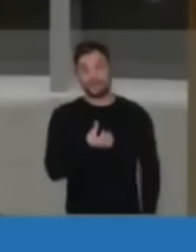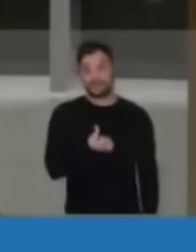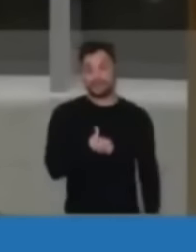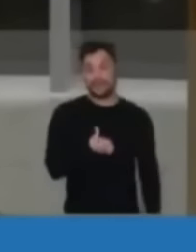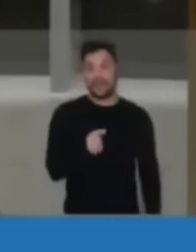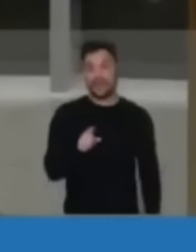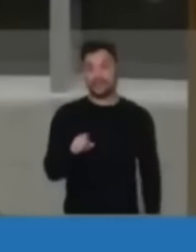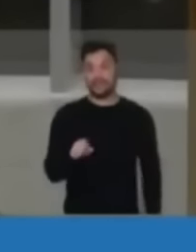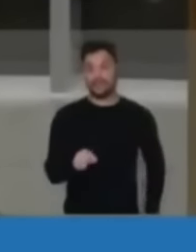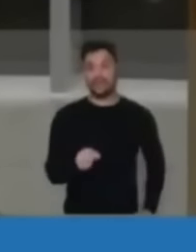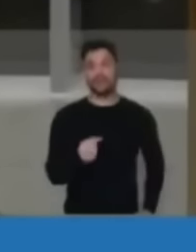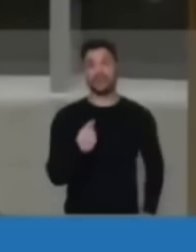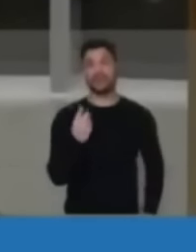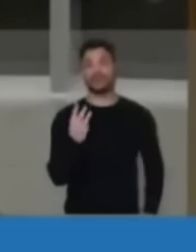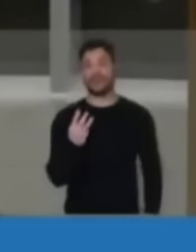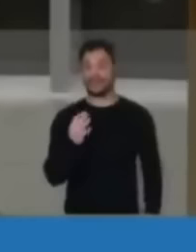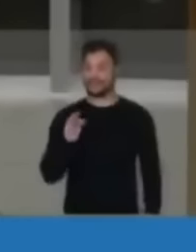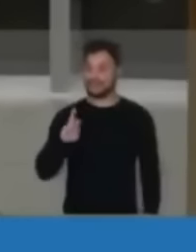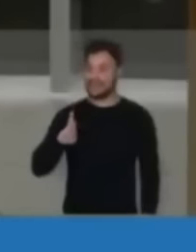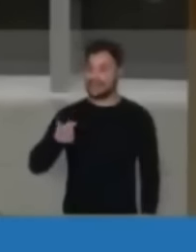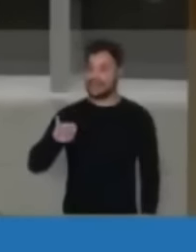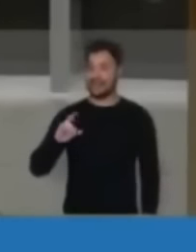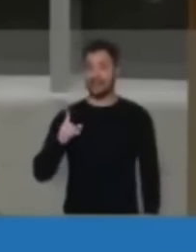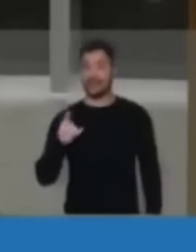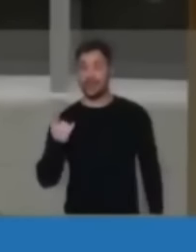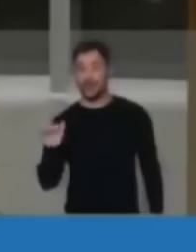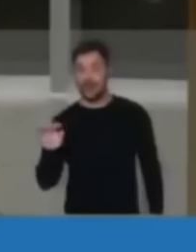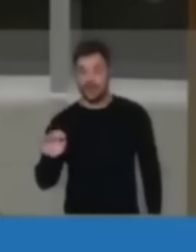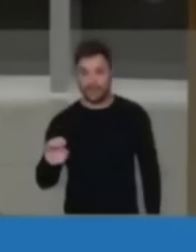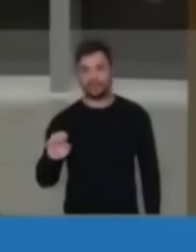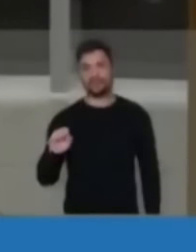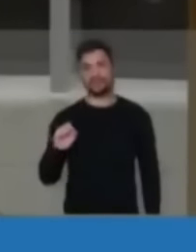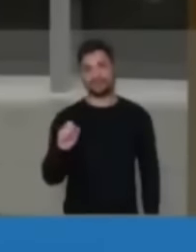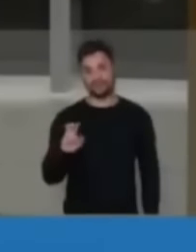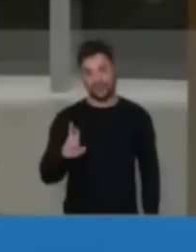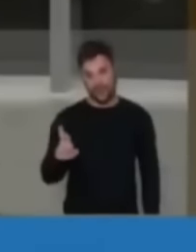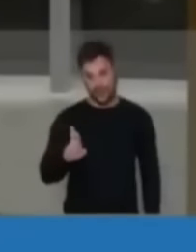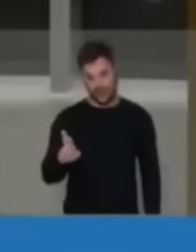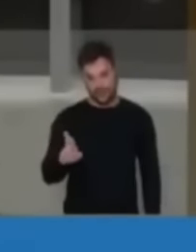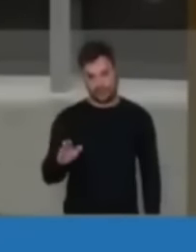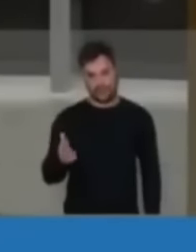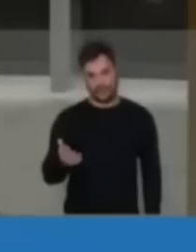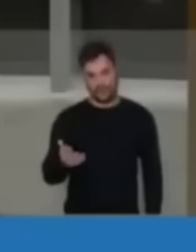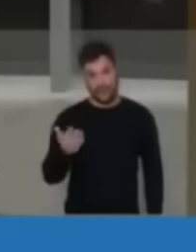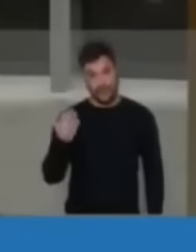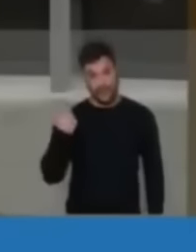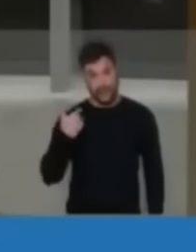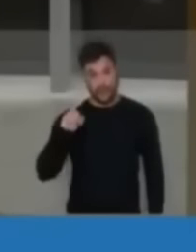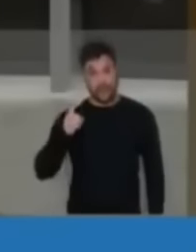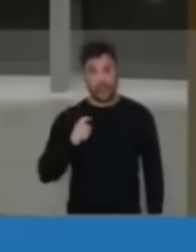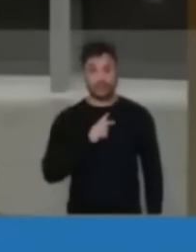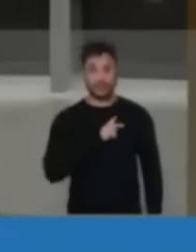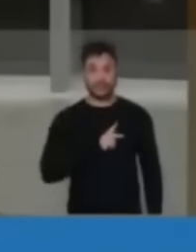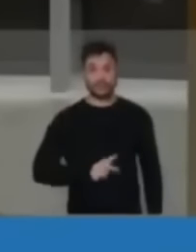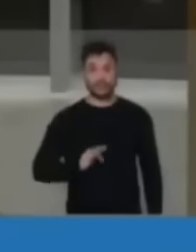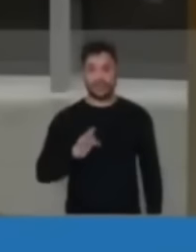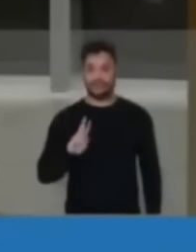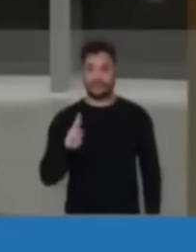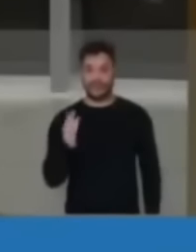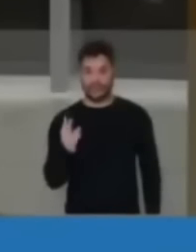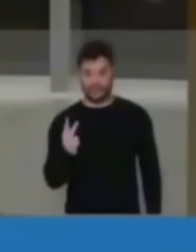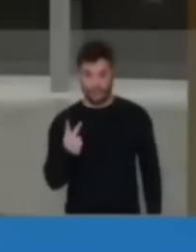trilhões de reais. Trilhões de reais. Quando o Fernando Henrique saiu, era 60